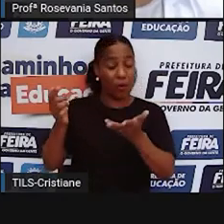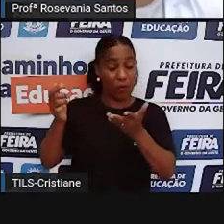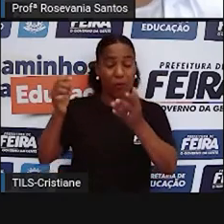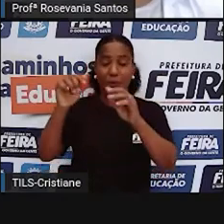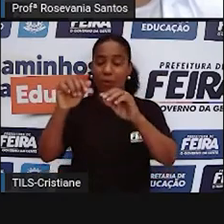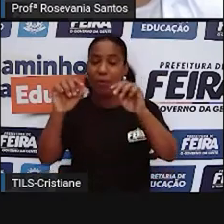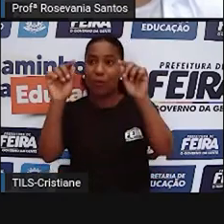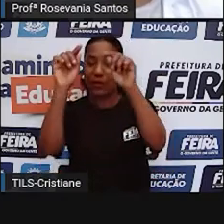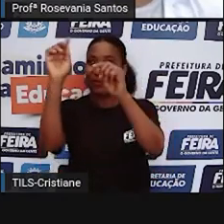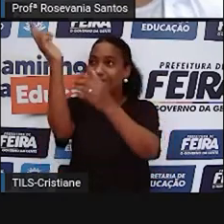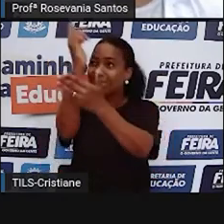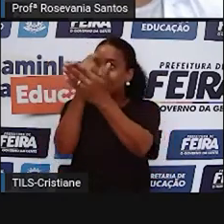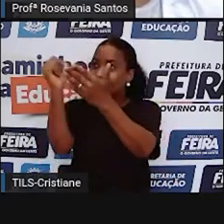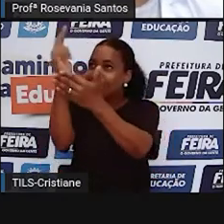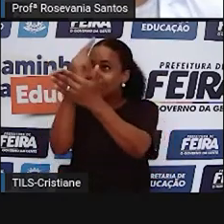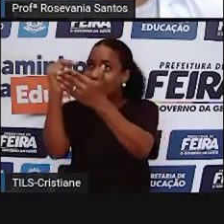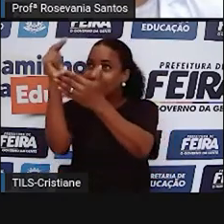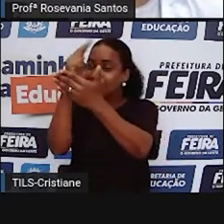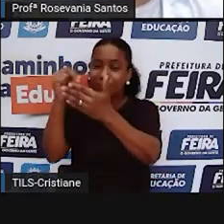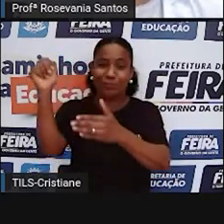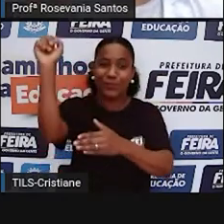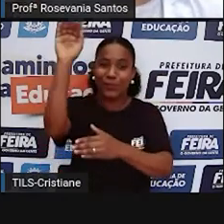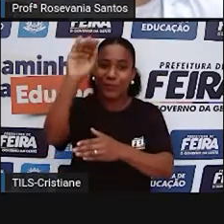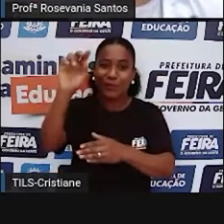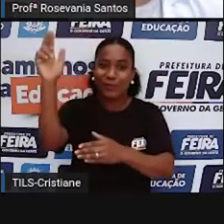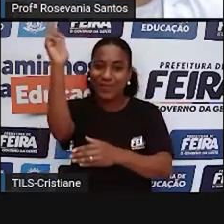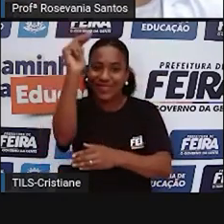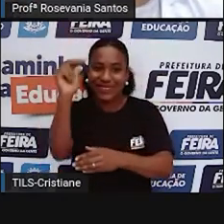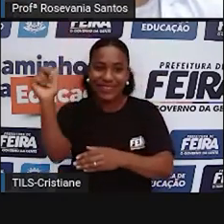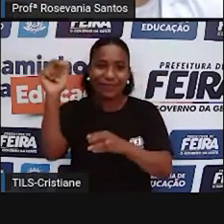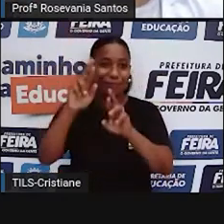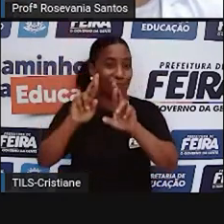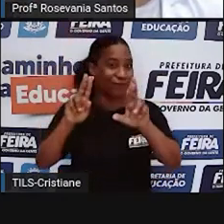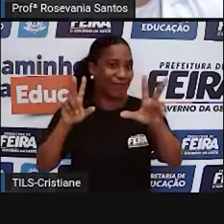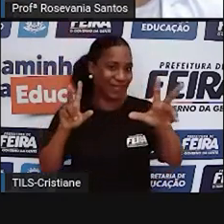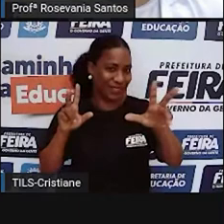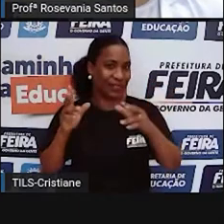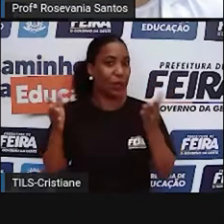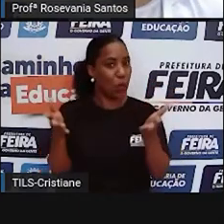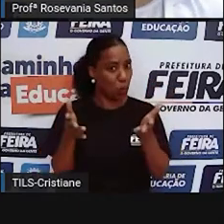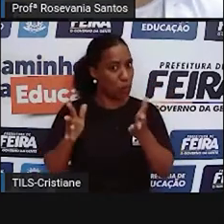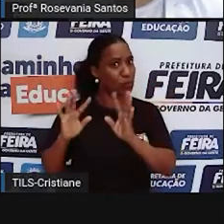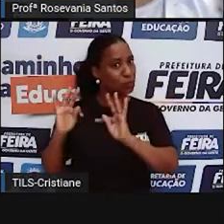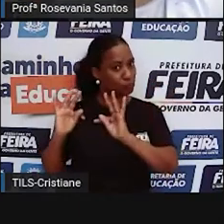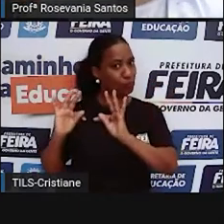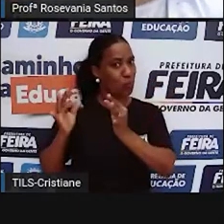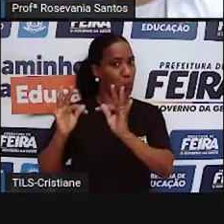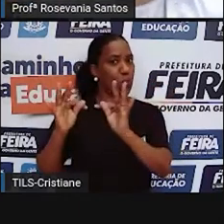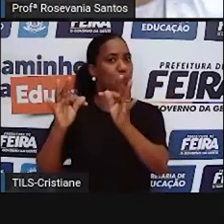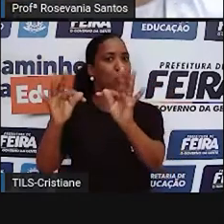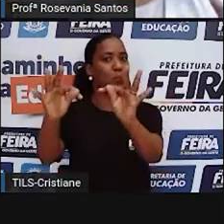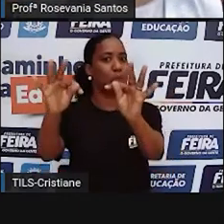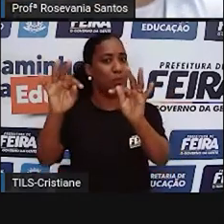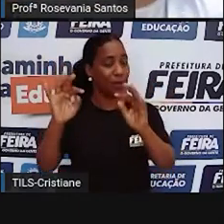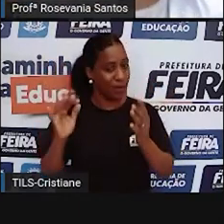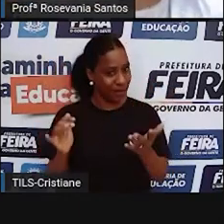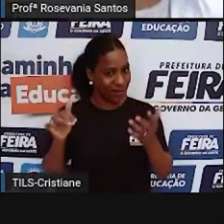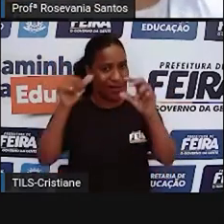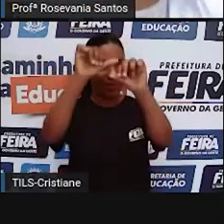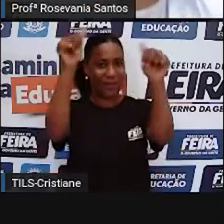territórios que nós temos atualmente, que isso aí foi fruto de um grande avanço, né, que a cartografia foi sofrendo, e aí